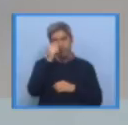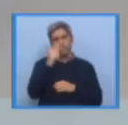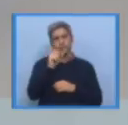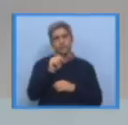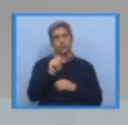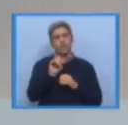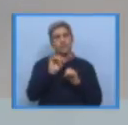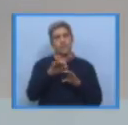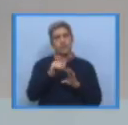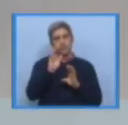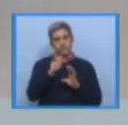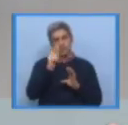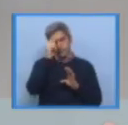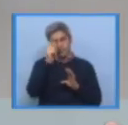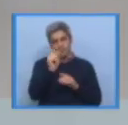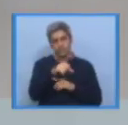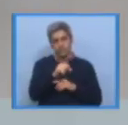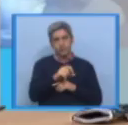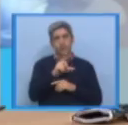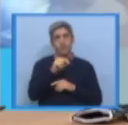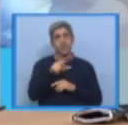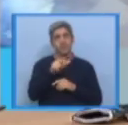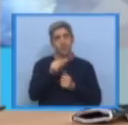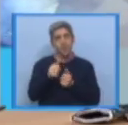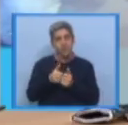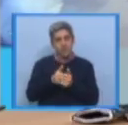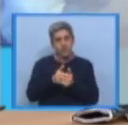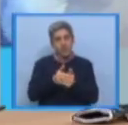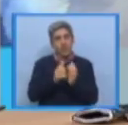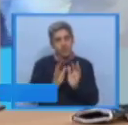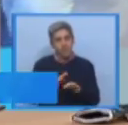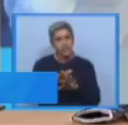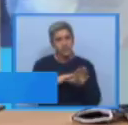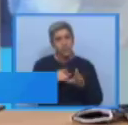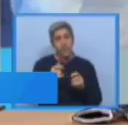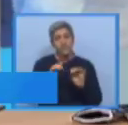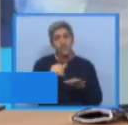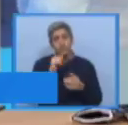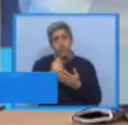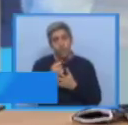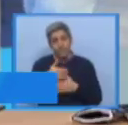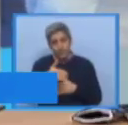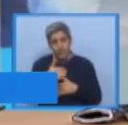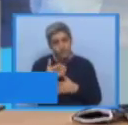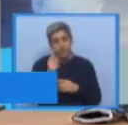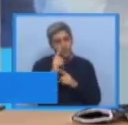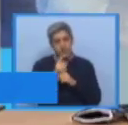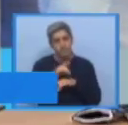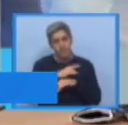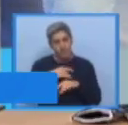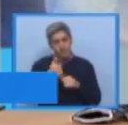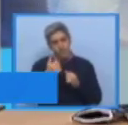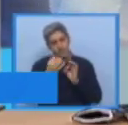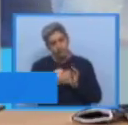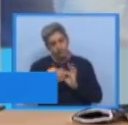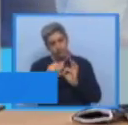sua fase final. E, acima de tudo, esse acompanhamento que deve ser feito, mesmo na fase final, do ponto de vista médico, bem